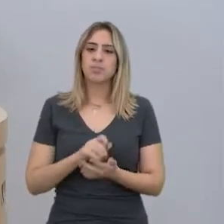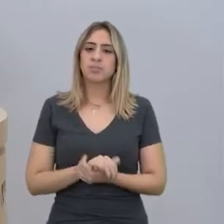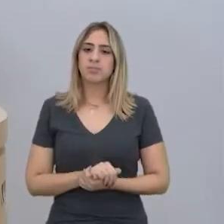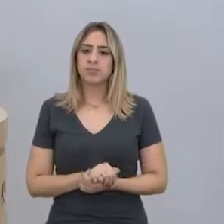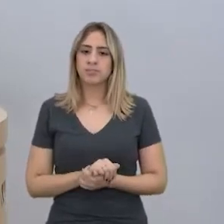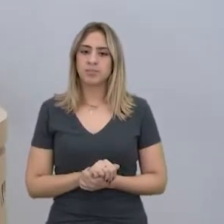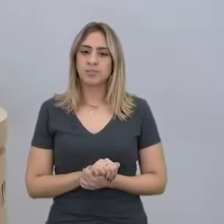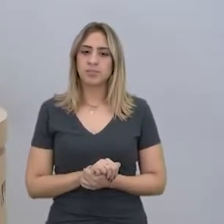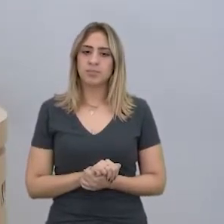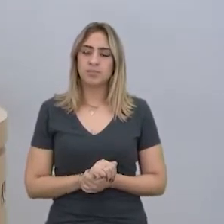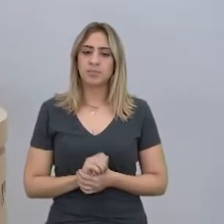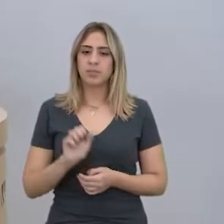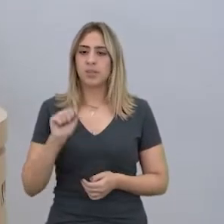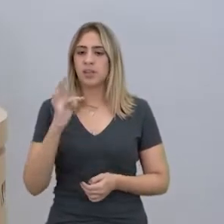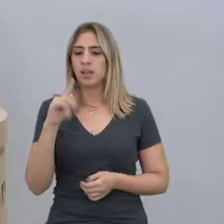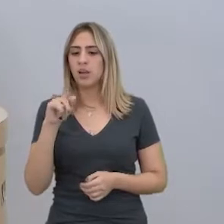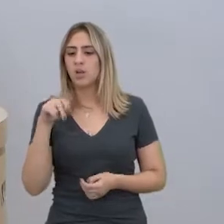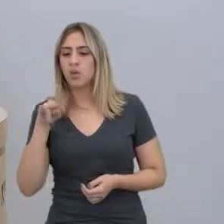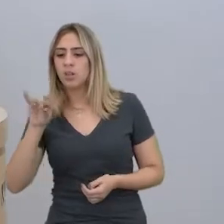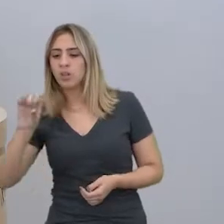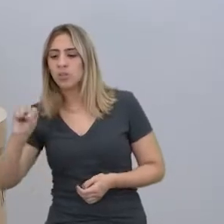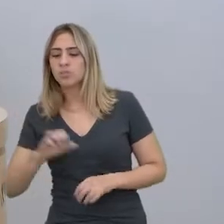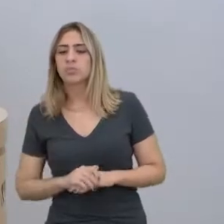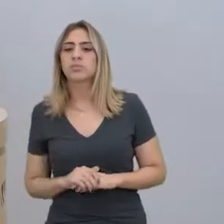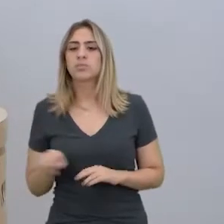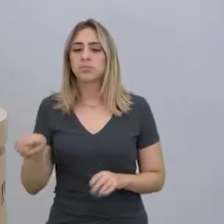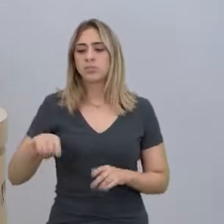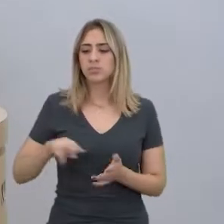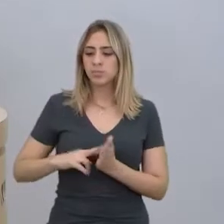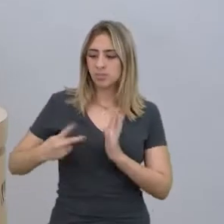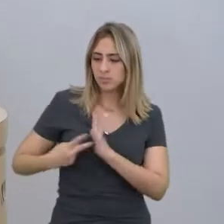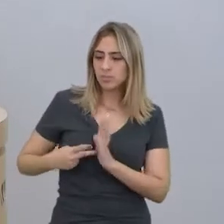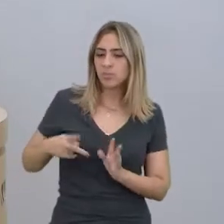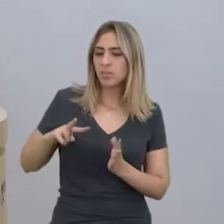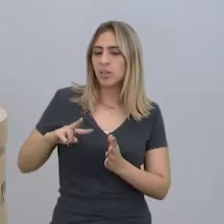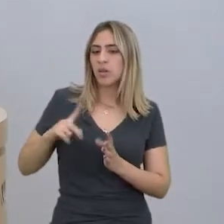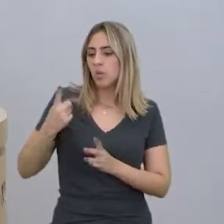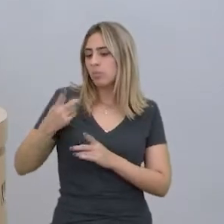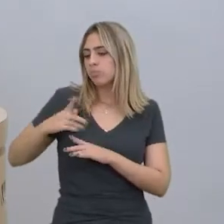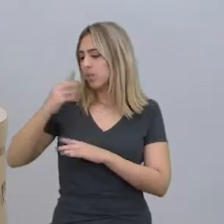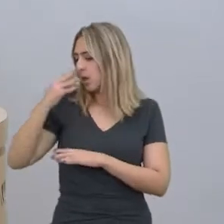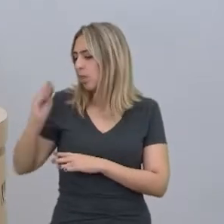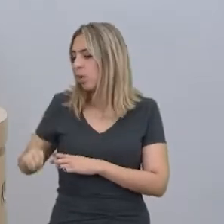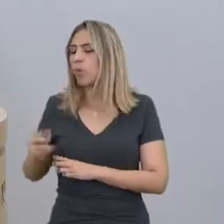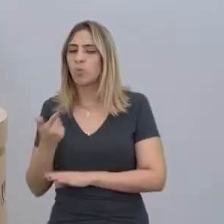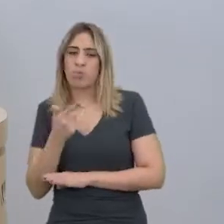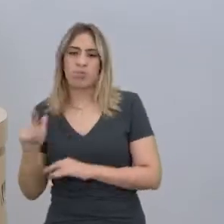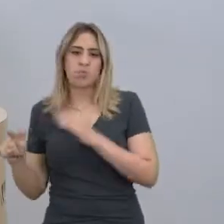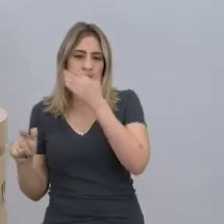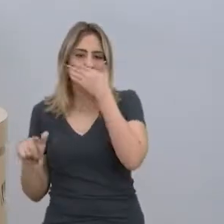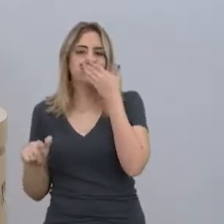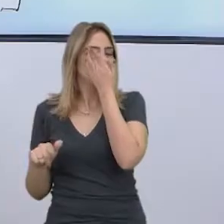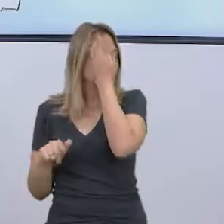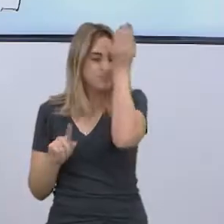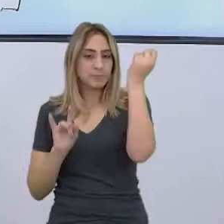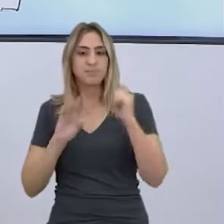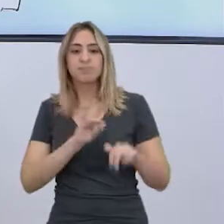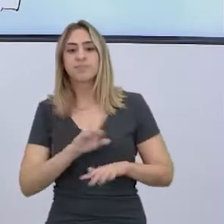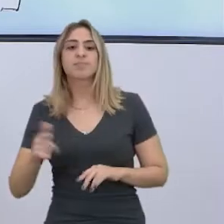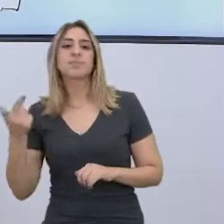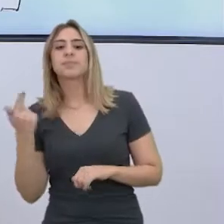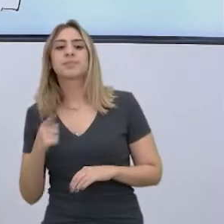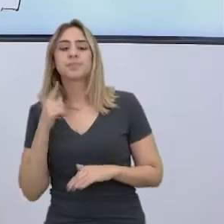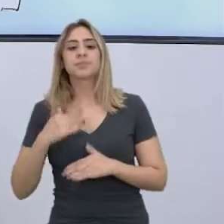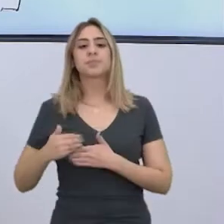são antagônicos. Falei bonito agora. O que significa antagônicos? Que um exclui o outro, né? Mas cada vez mais